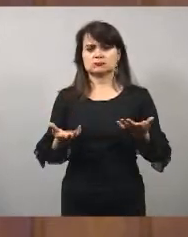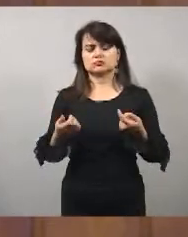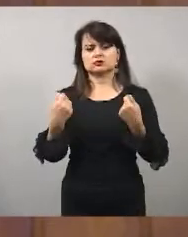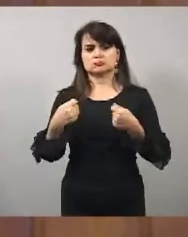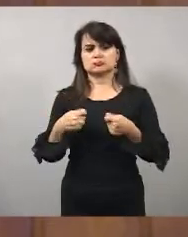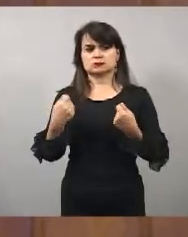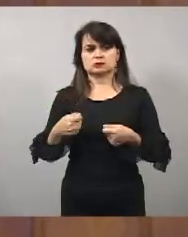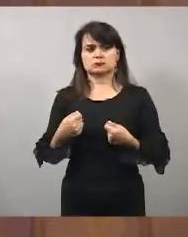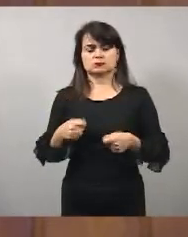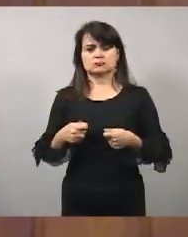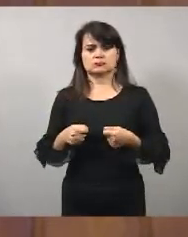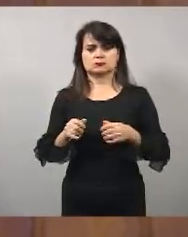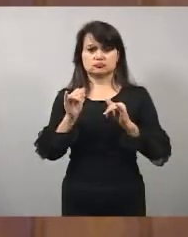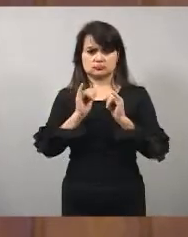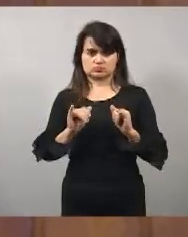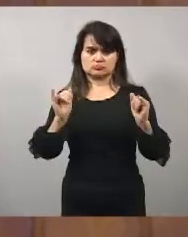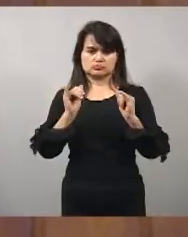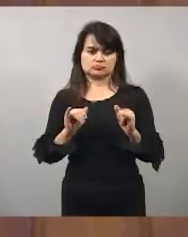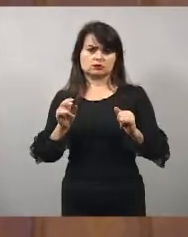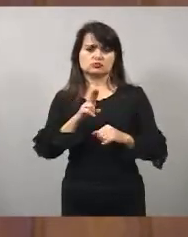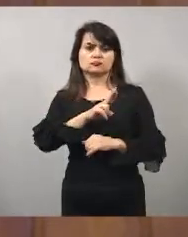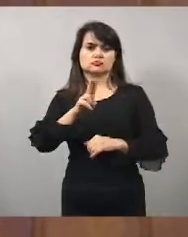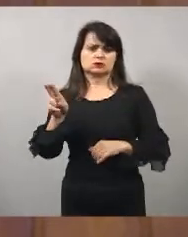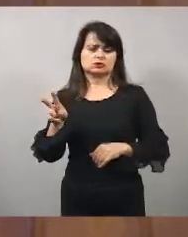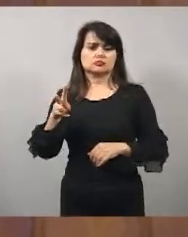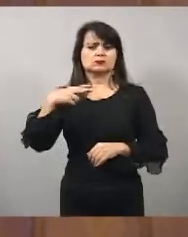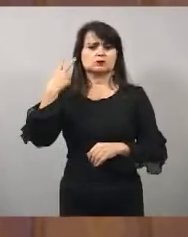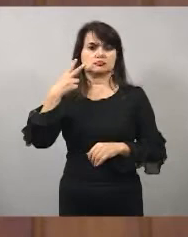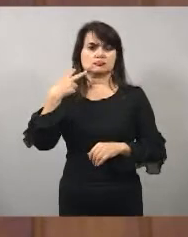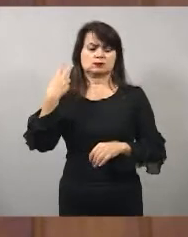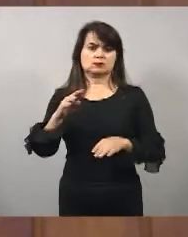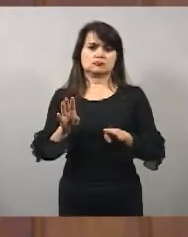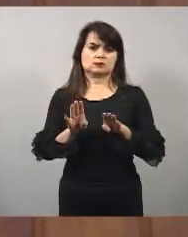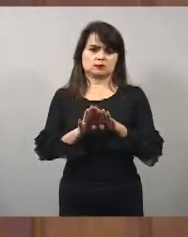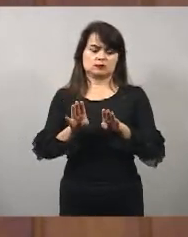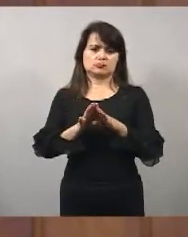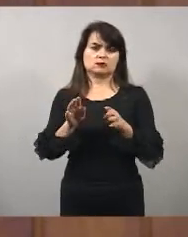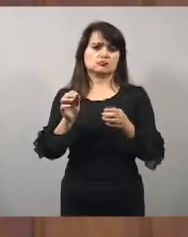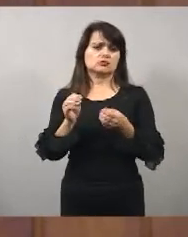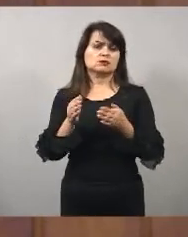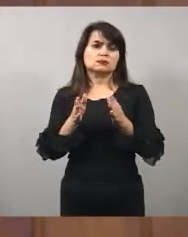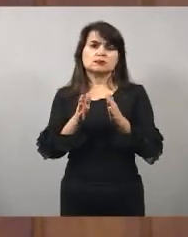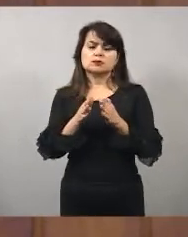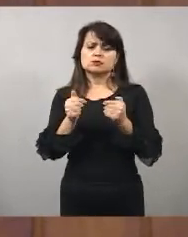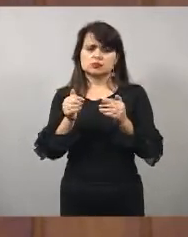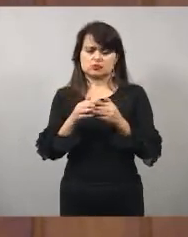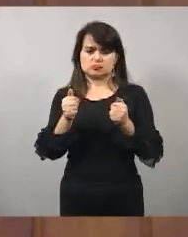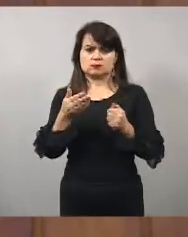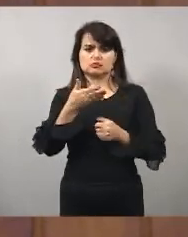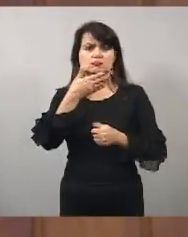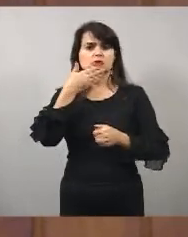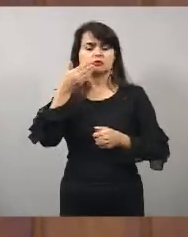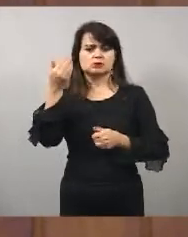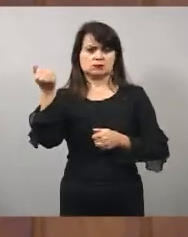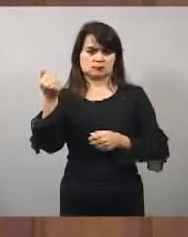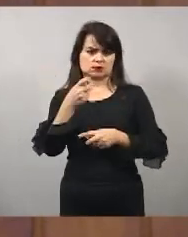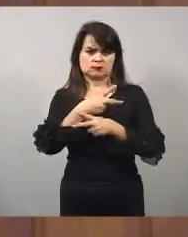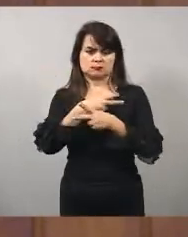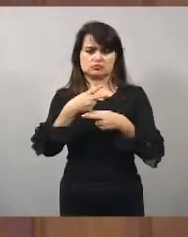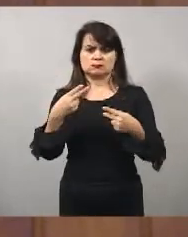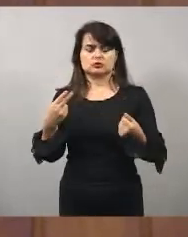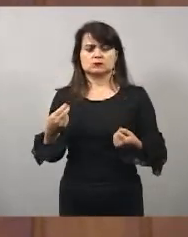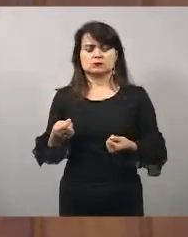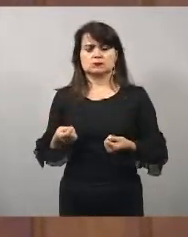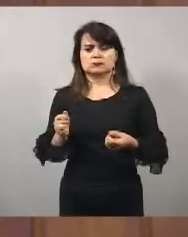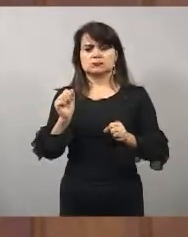é mencionado o nome do vereador que fez o requerimento solicitando a melhoria de tal obra. Então, eu espero que o